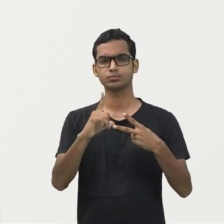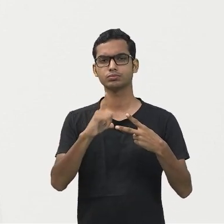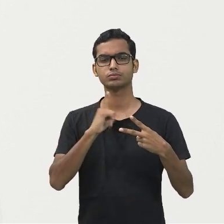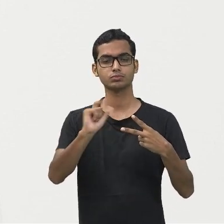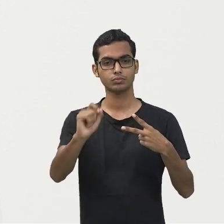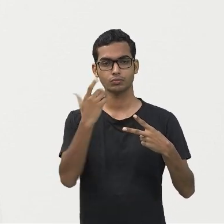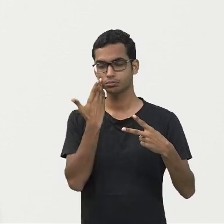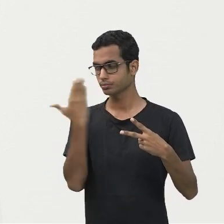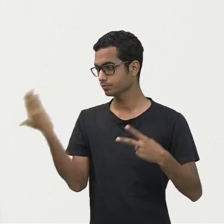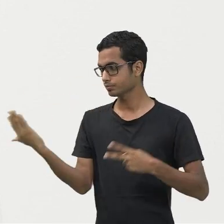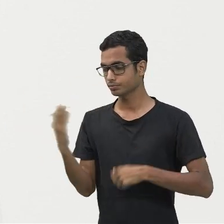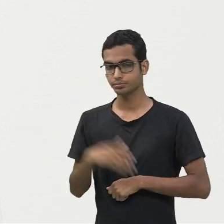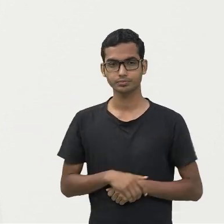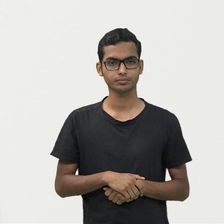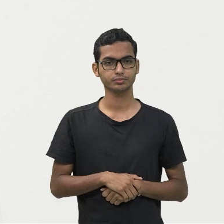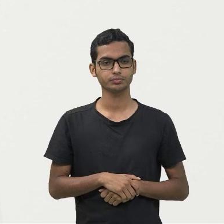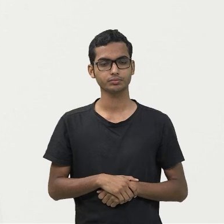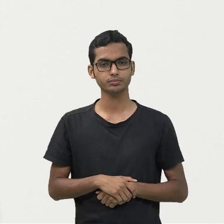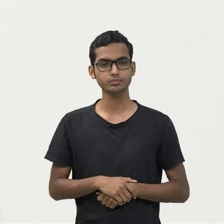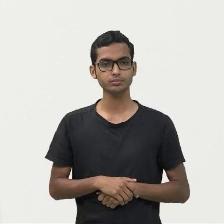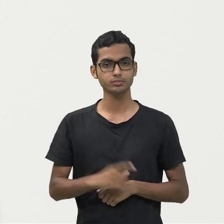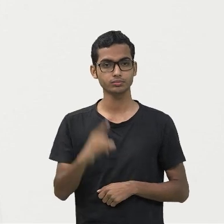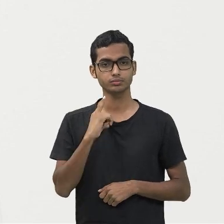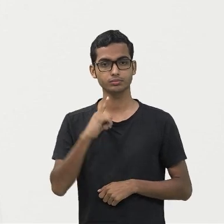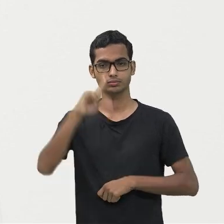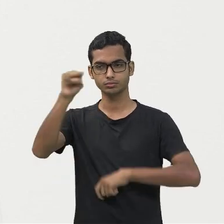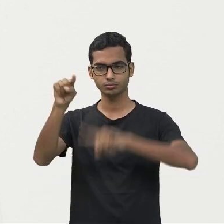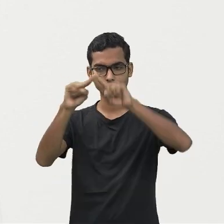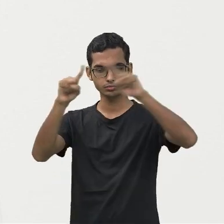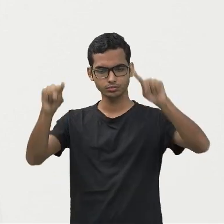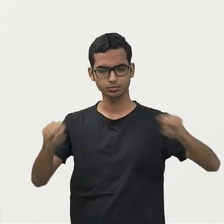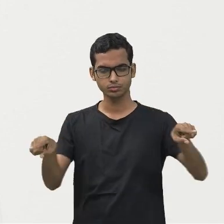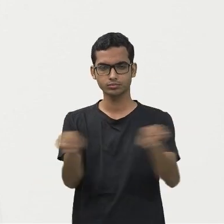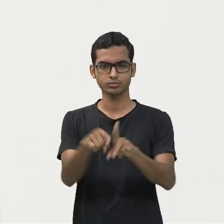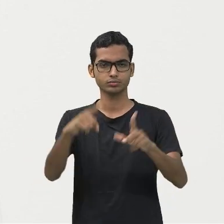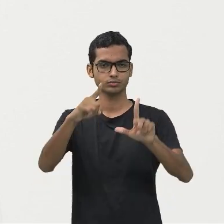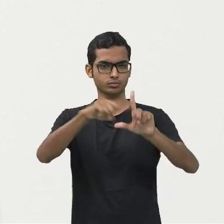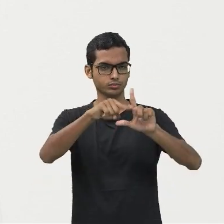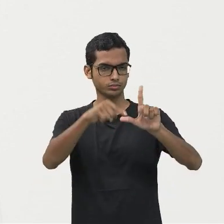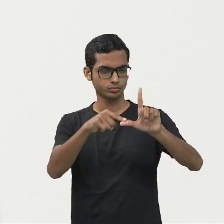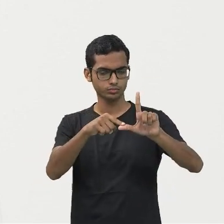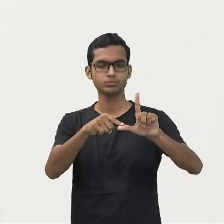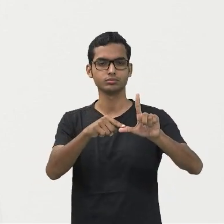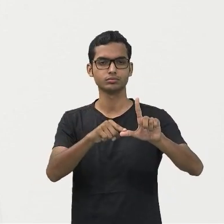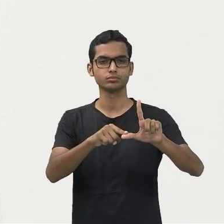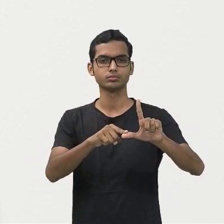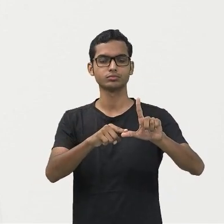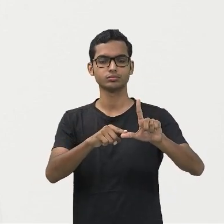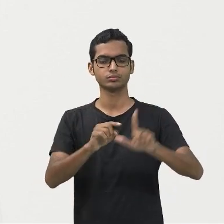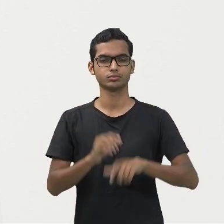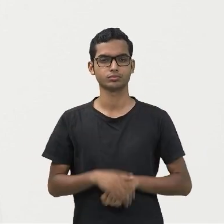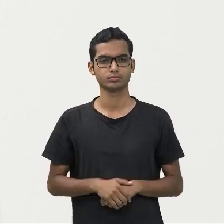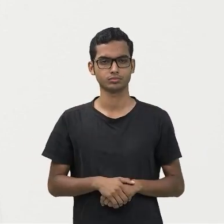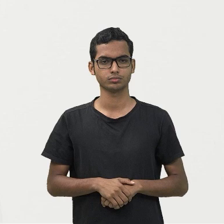possuem todos os seus lados e todos os seus ângulos congruentes, ou